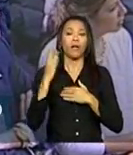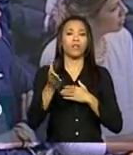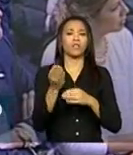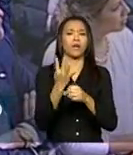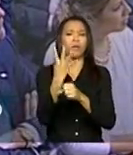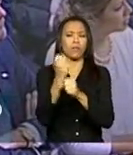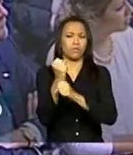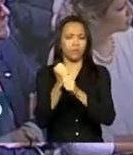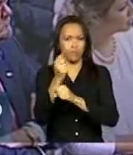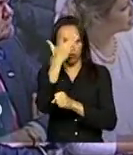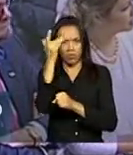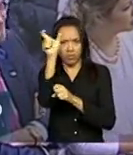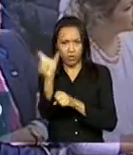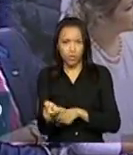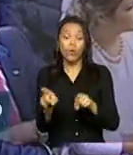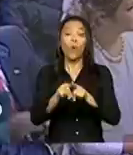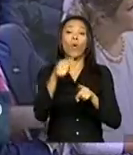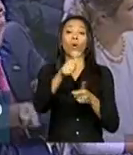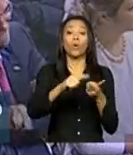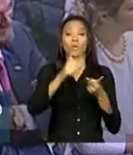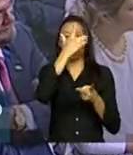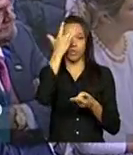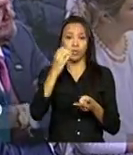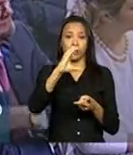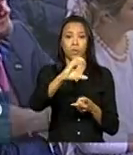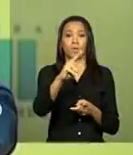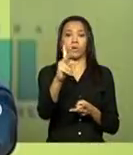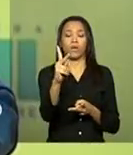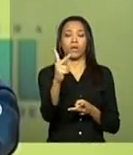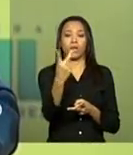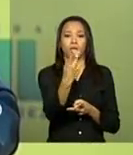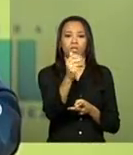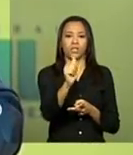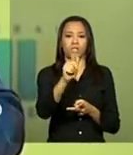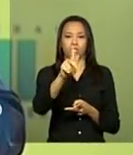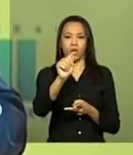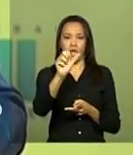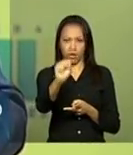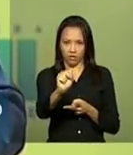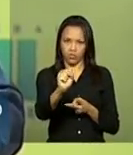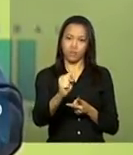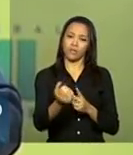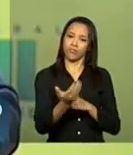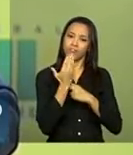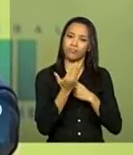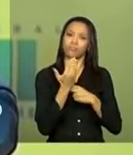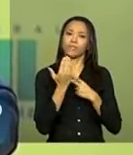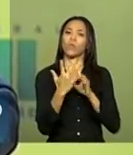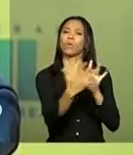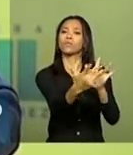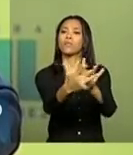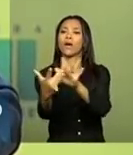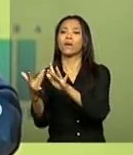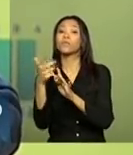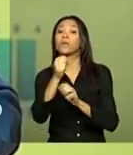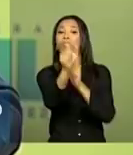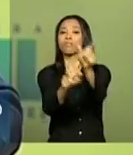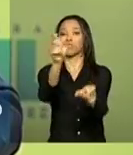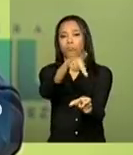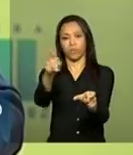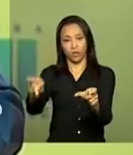Ministério da Educação. O Chagas, né, que é um grande parceiro, fez essa ponte com os professores e que